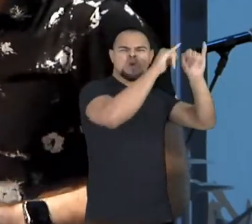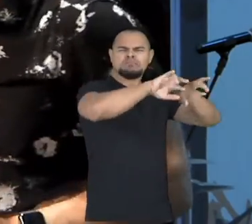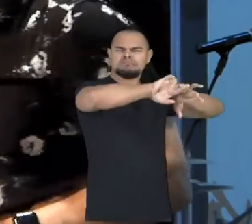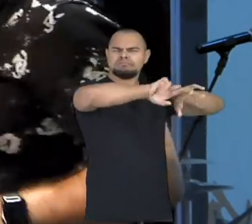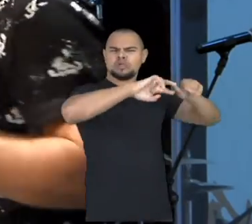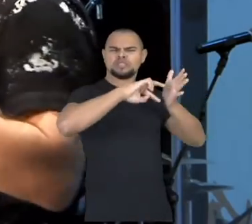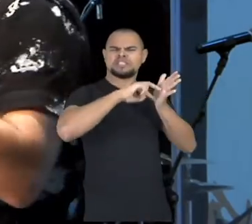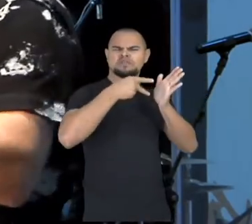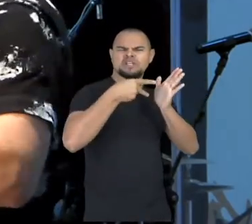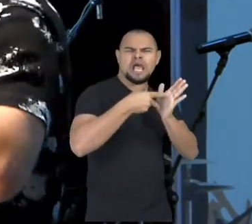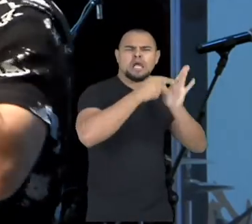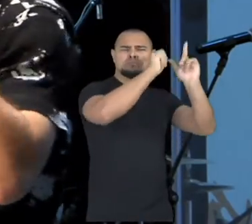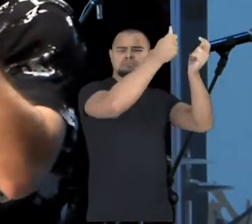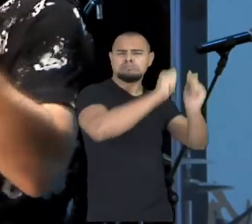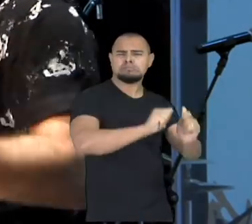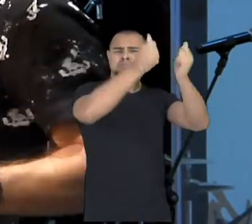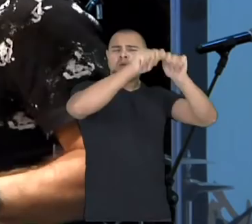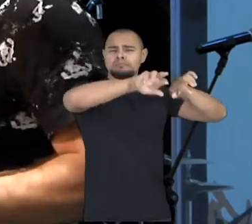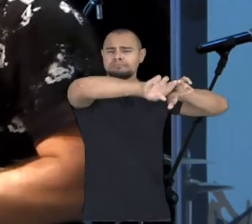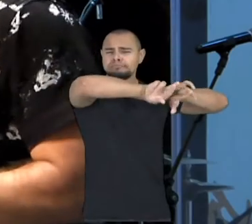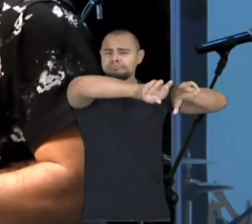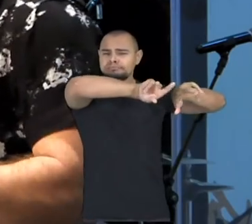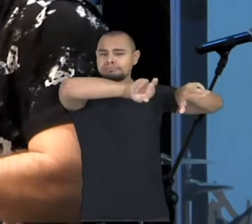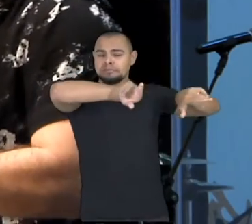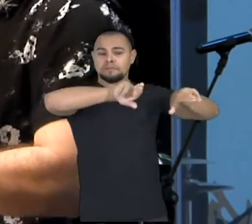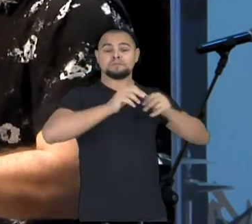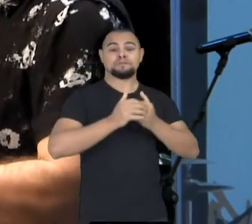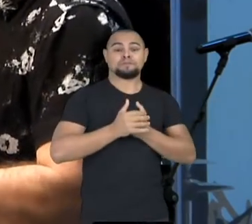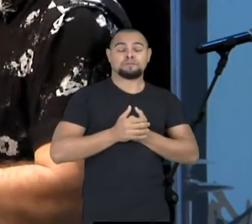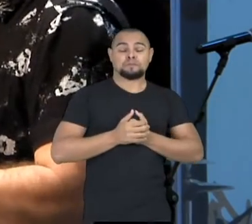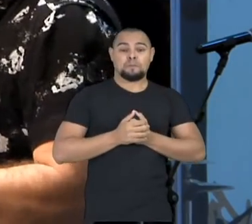significavam divindades ou semidivindades,